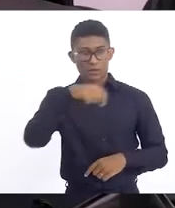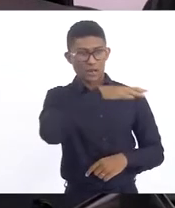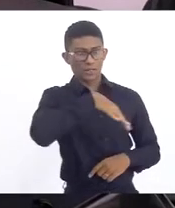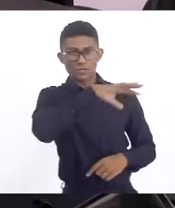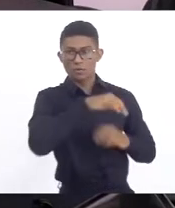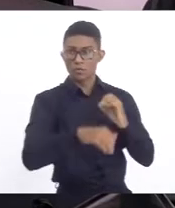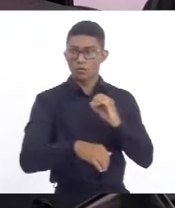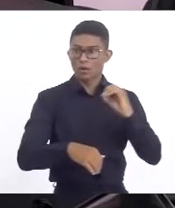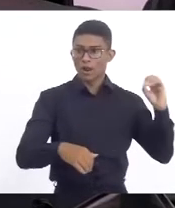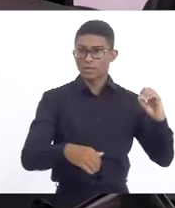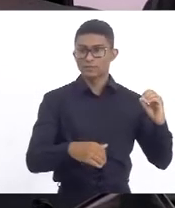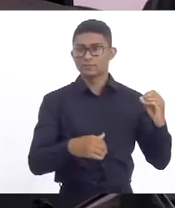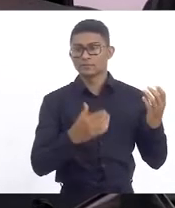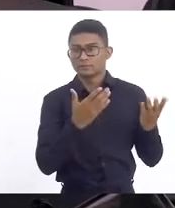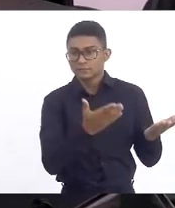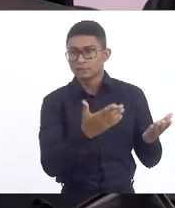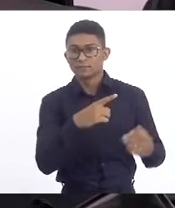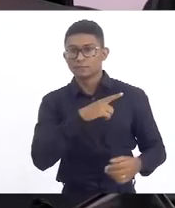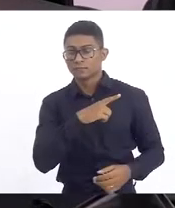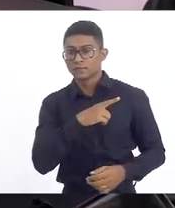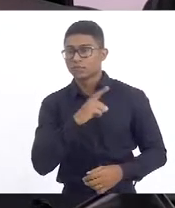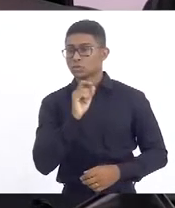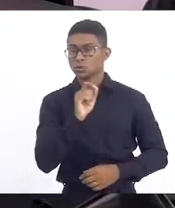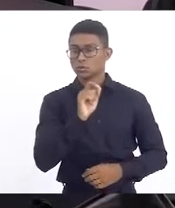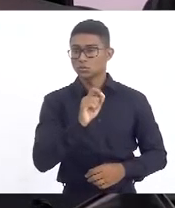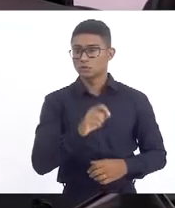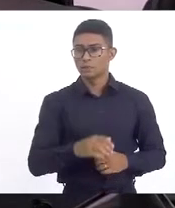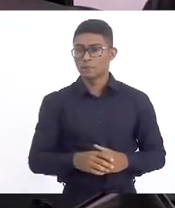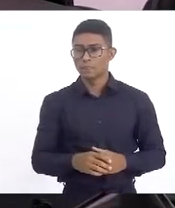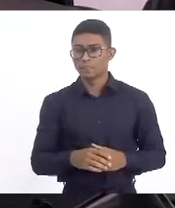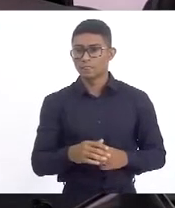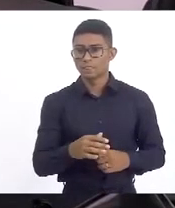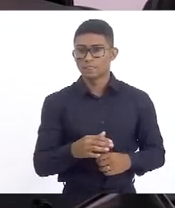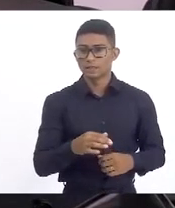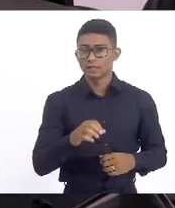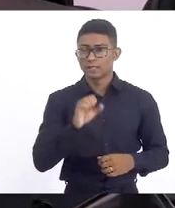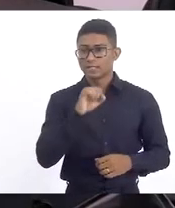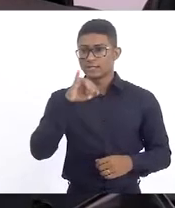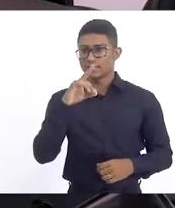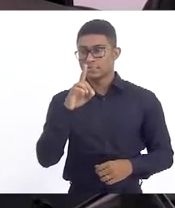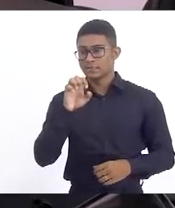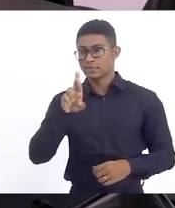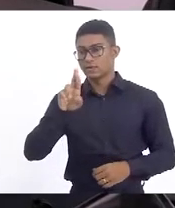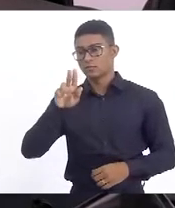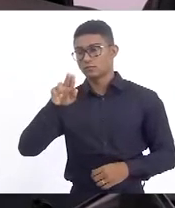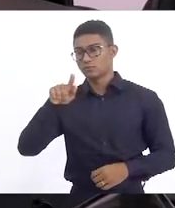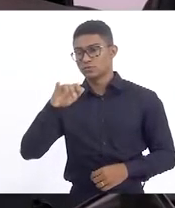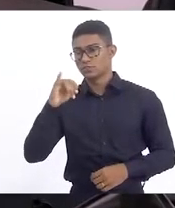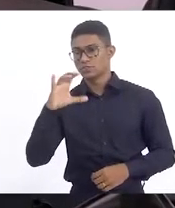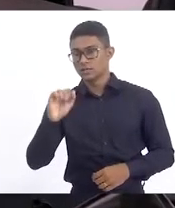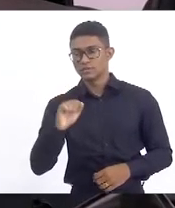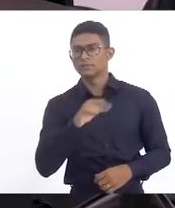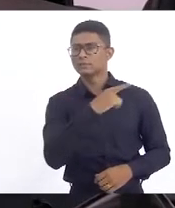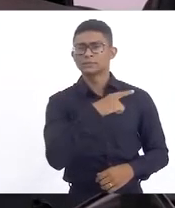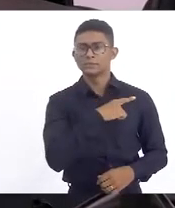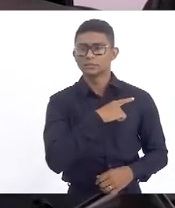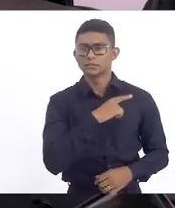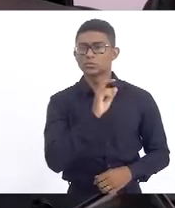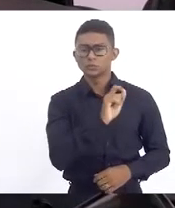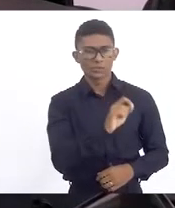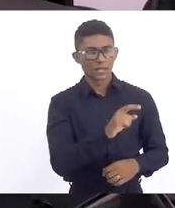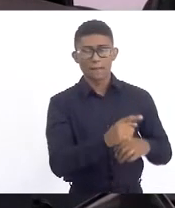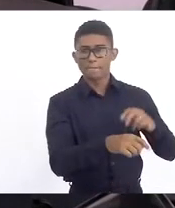nós temos lá a ThyssenKrupp, que agora não é mais a ThyssenKrupp, que é a siderúrgica. E também tem lá a parte